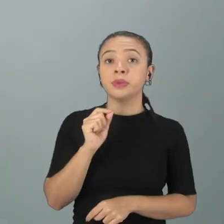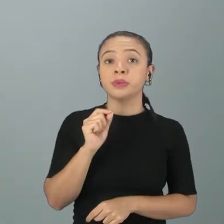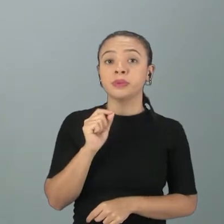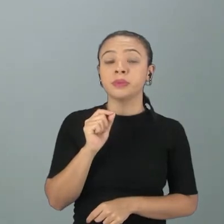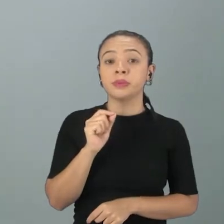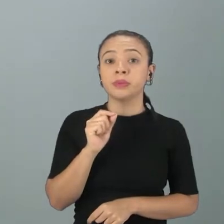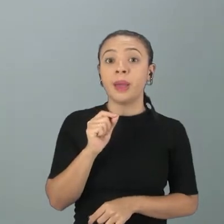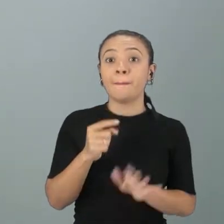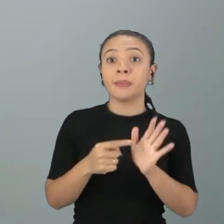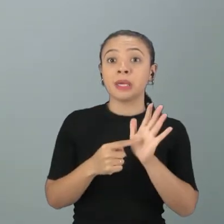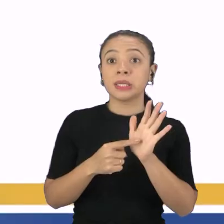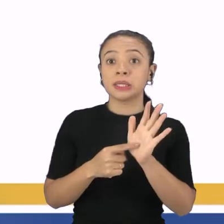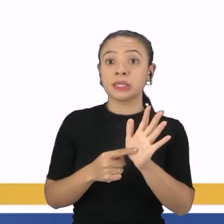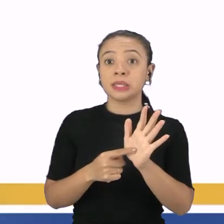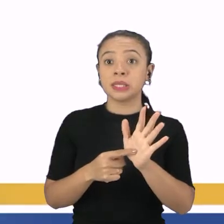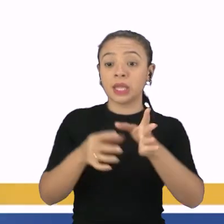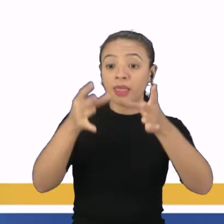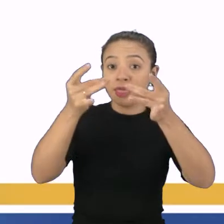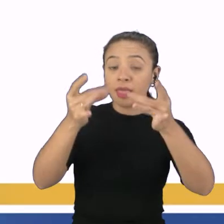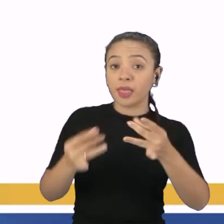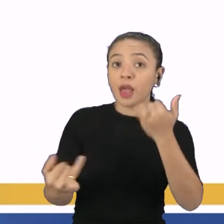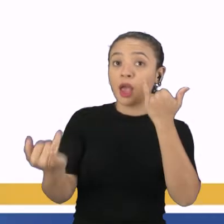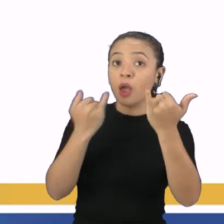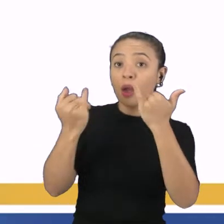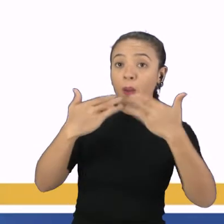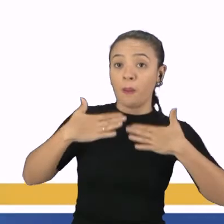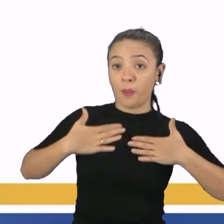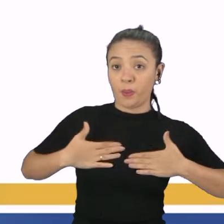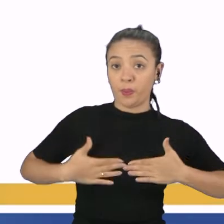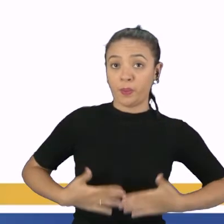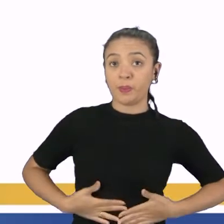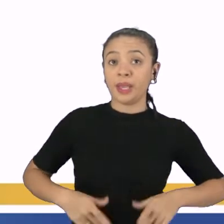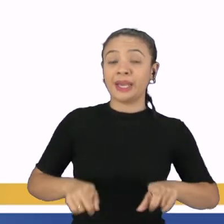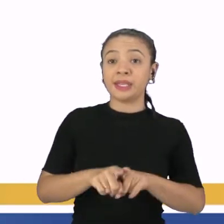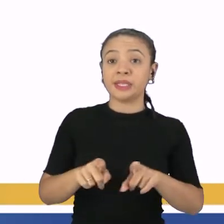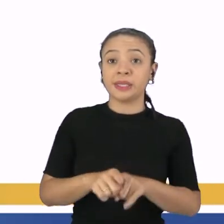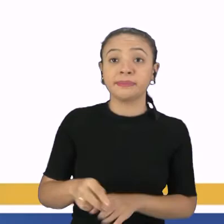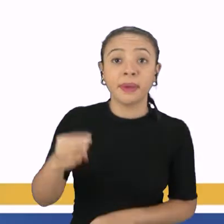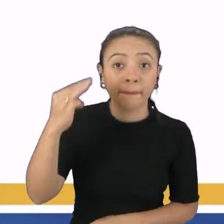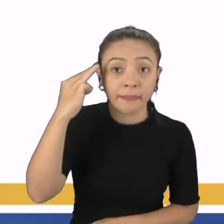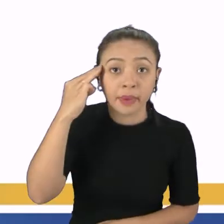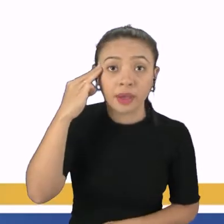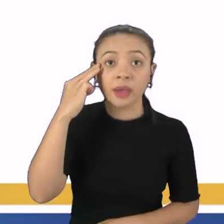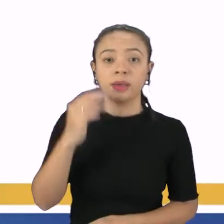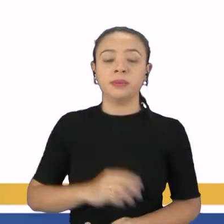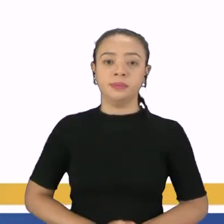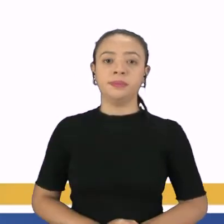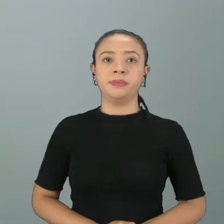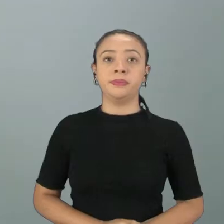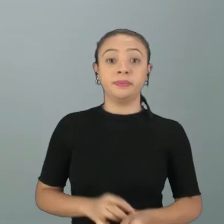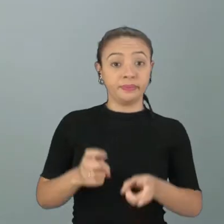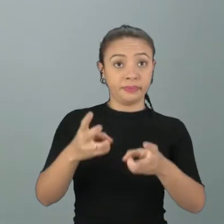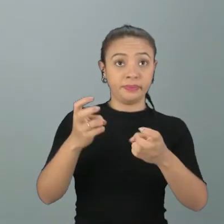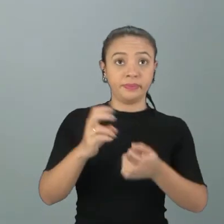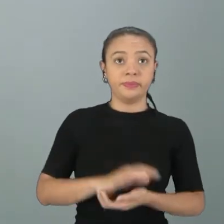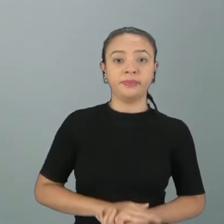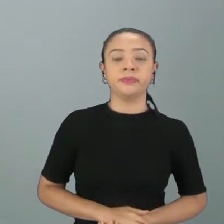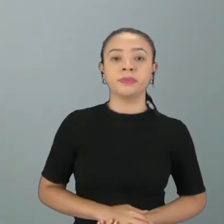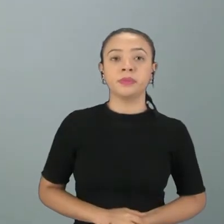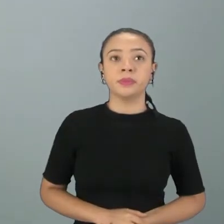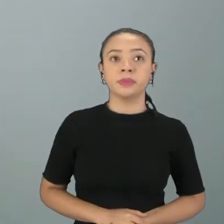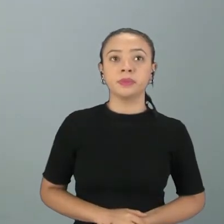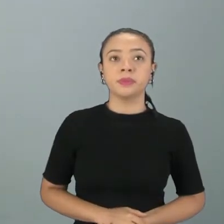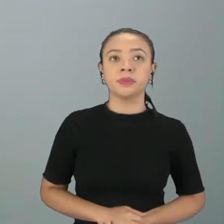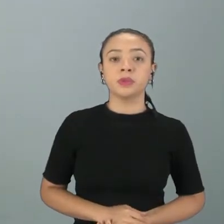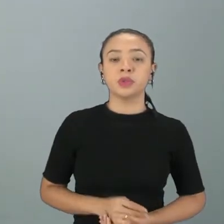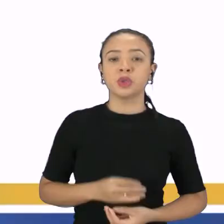São pontuados detalhes físicos e psicológicos ou comportamentais. Observe a descrição. Como